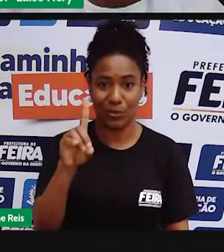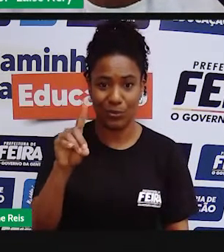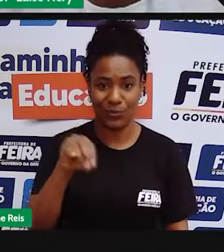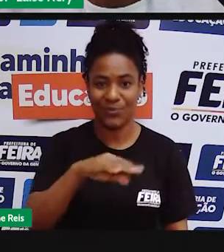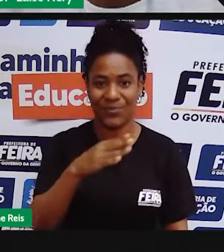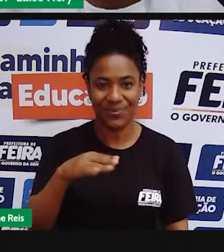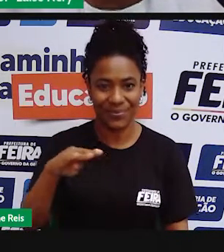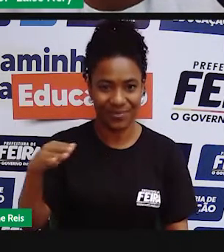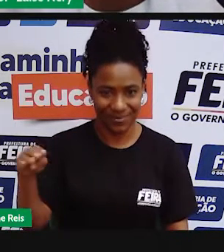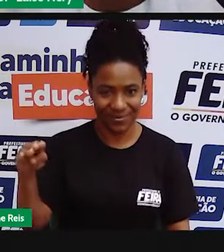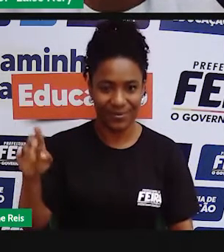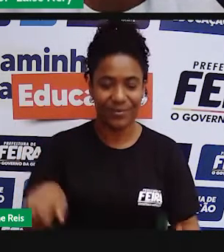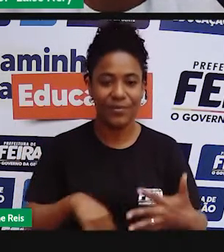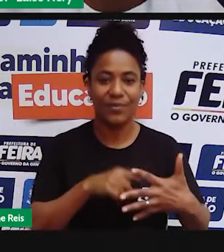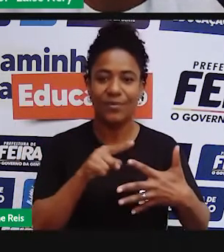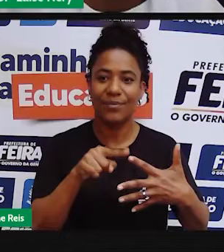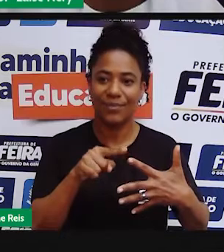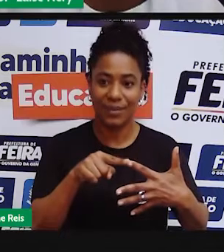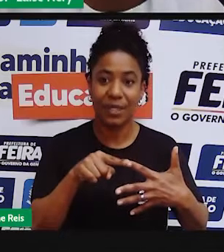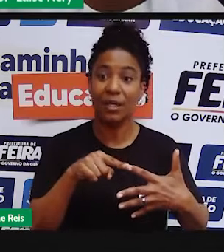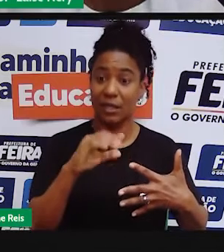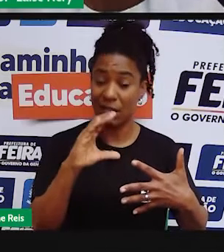Cerrado,